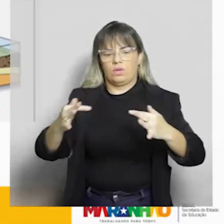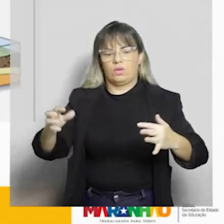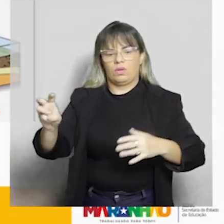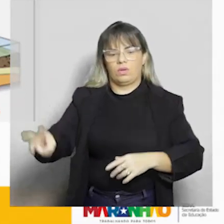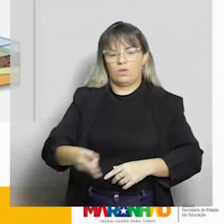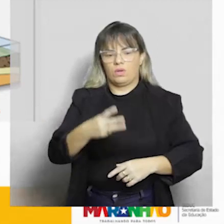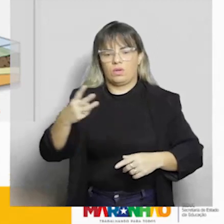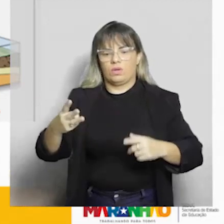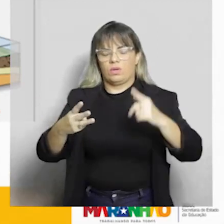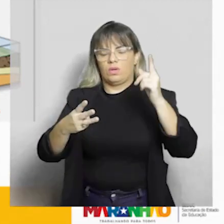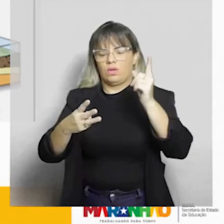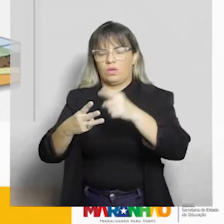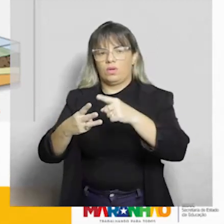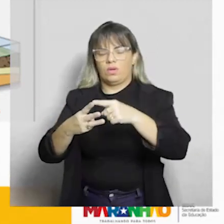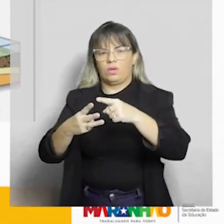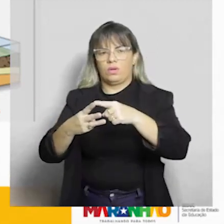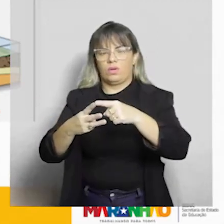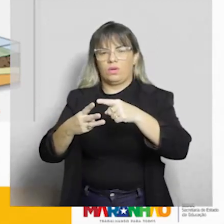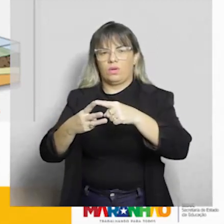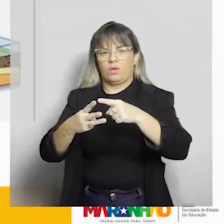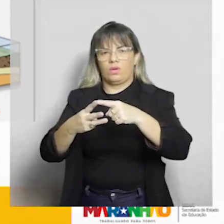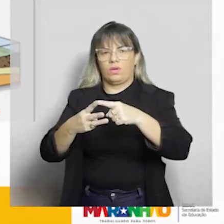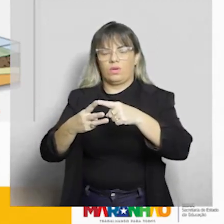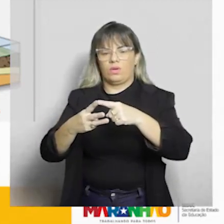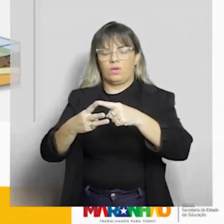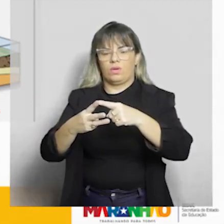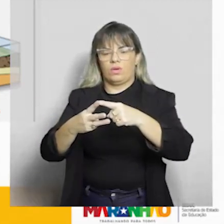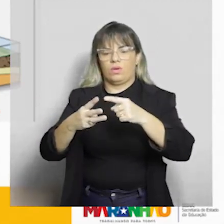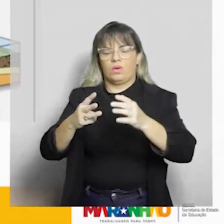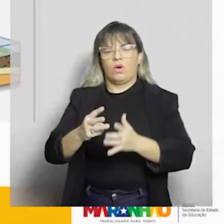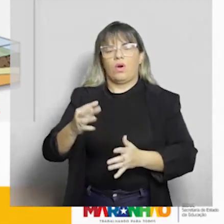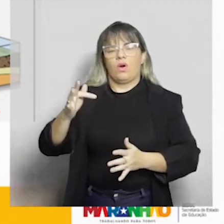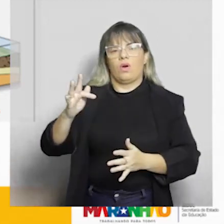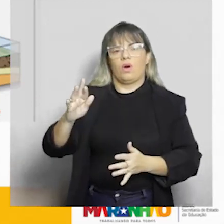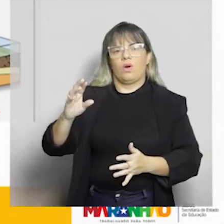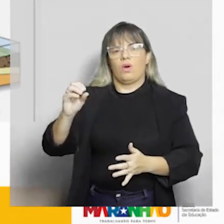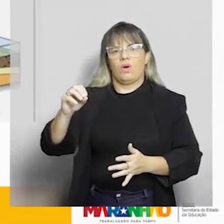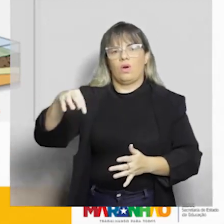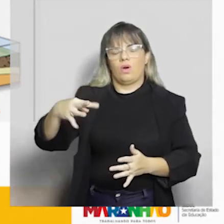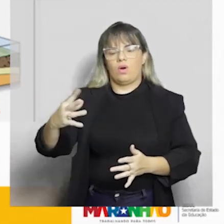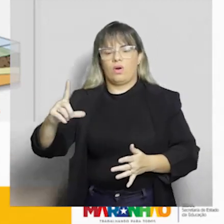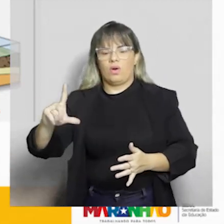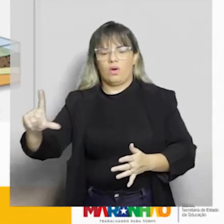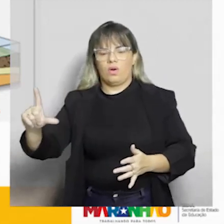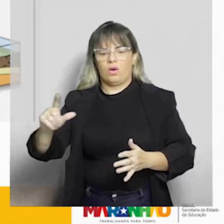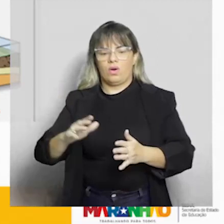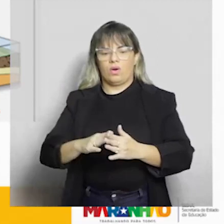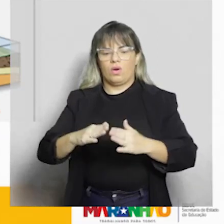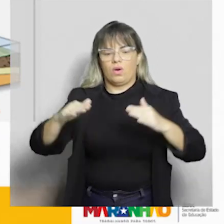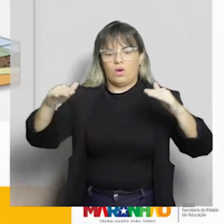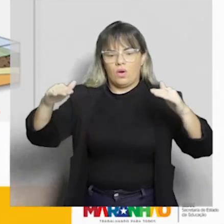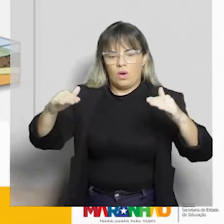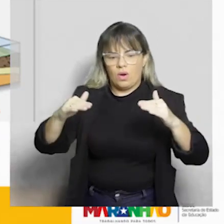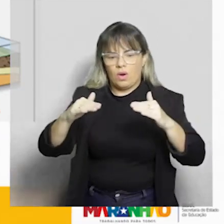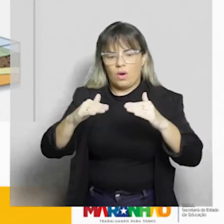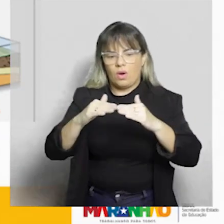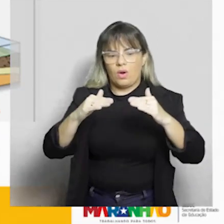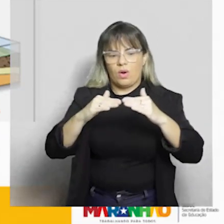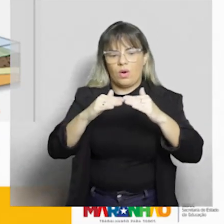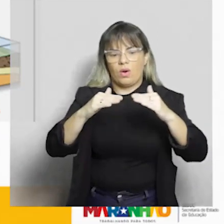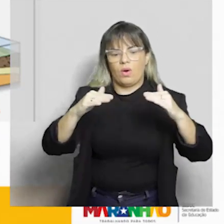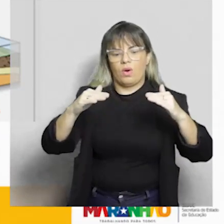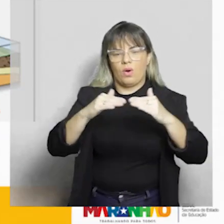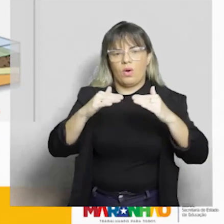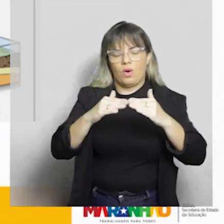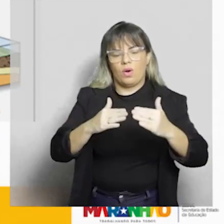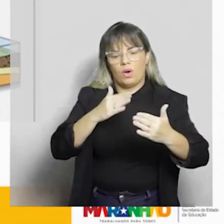podem se movimentar de maneira frontal, colidindo. Isso nós chamamos de limites convergentes, tá? Uma